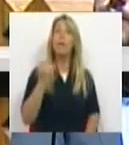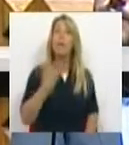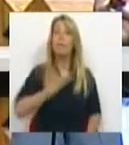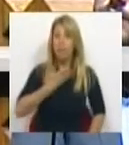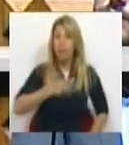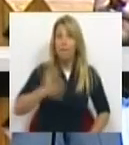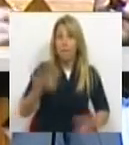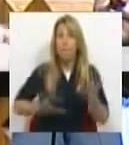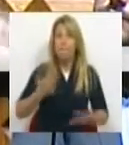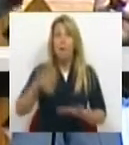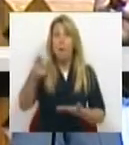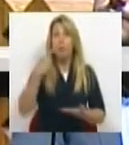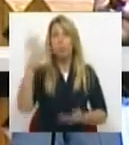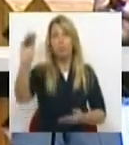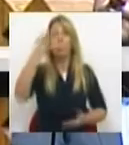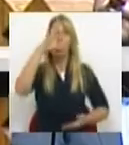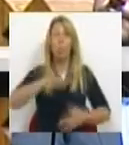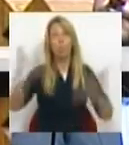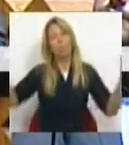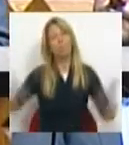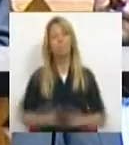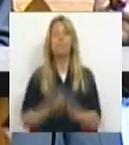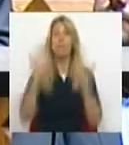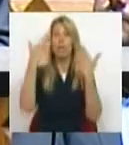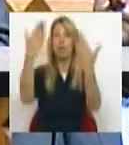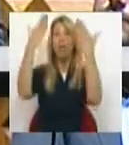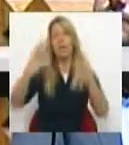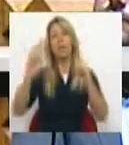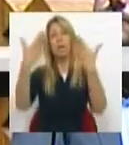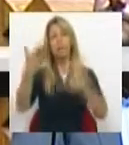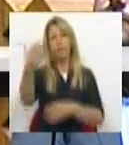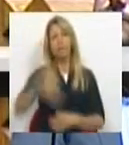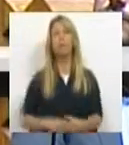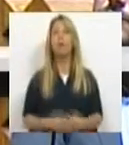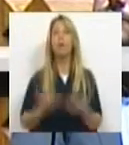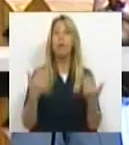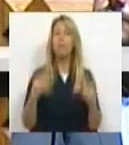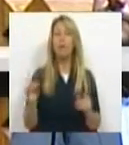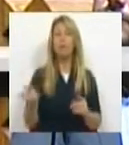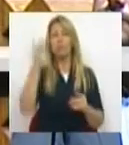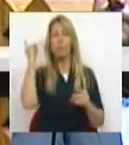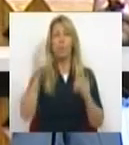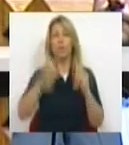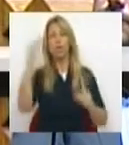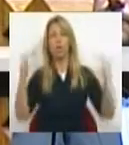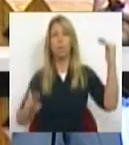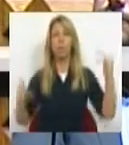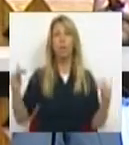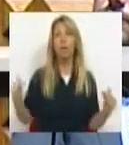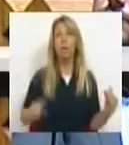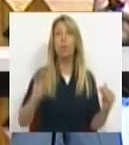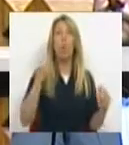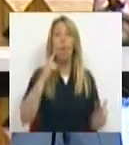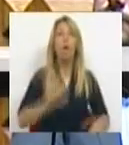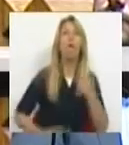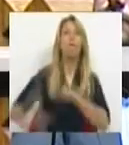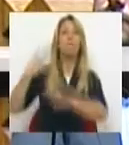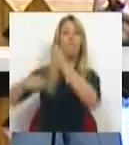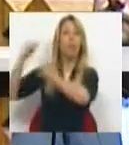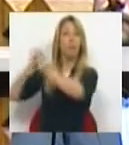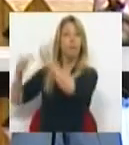o balanço com esta interpelação, e saudamos essa iniciativa, não é nem a da instabilidade, nem a do retrocesso, bem